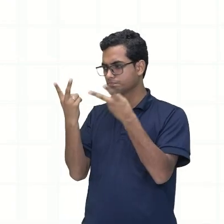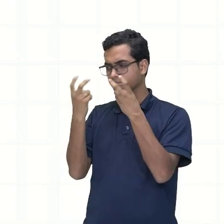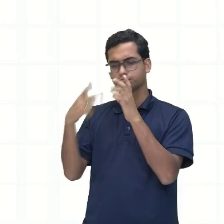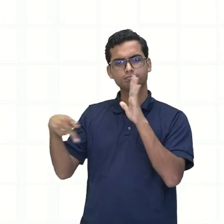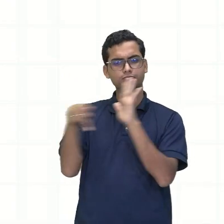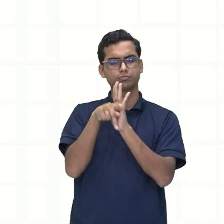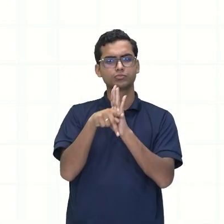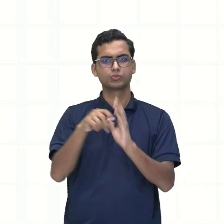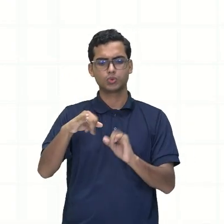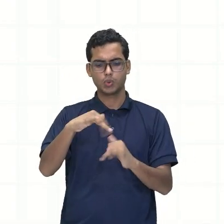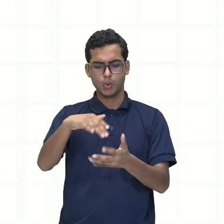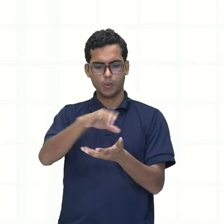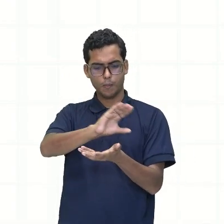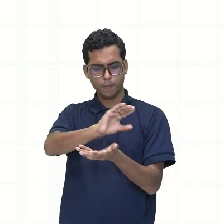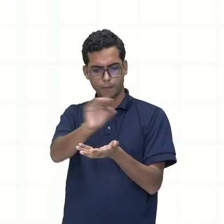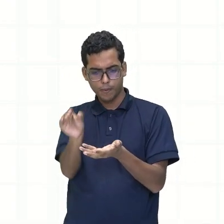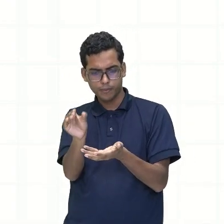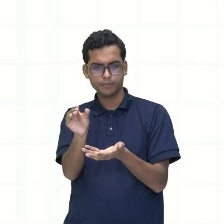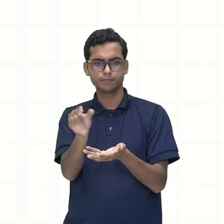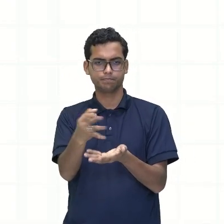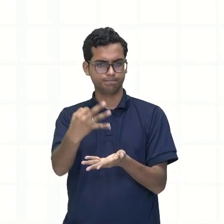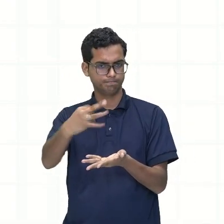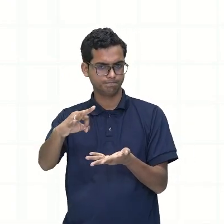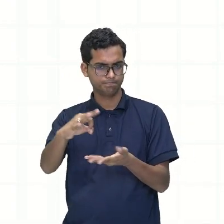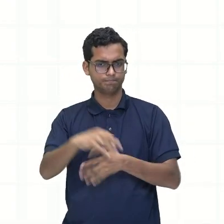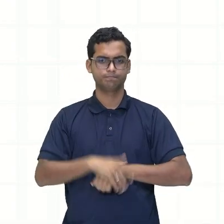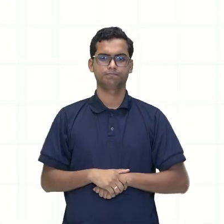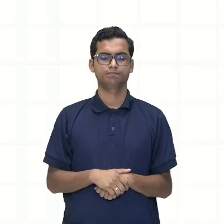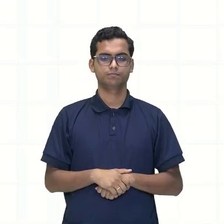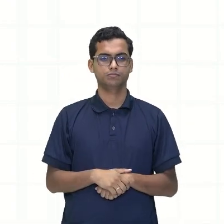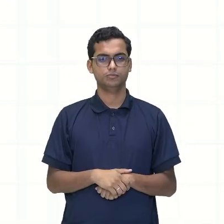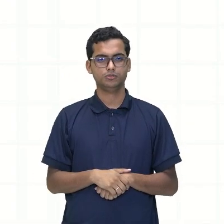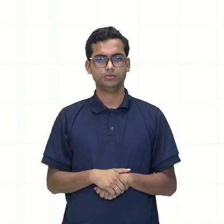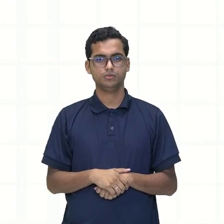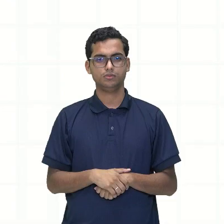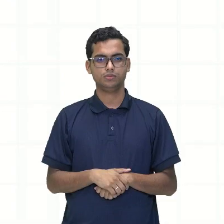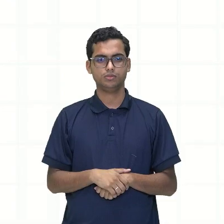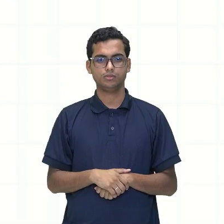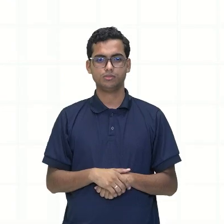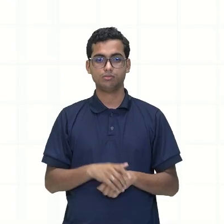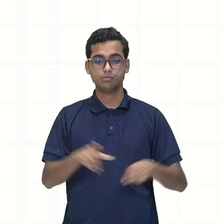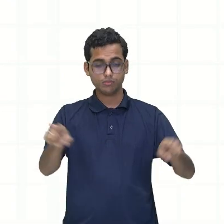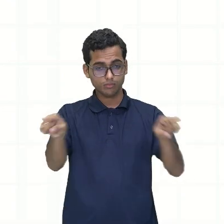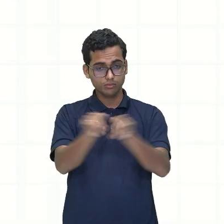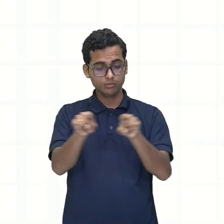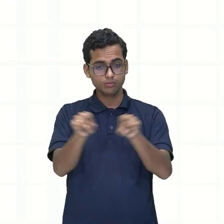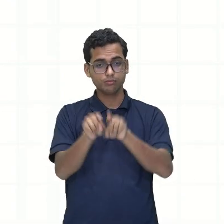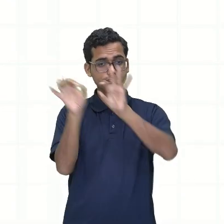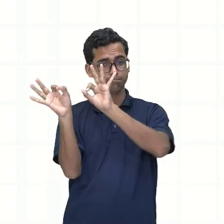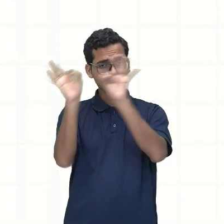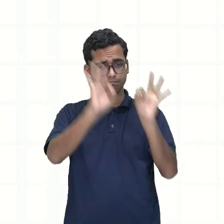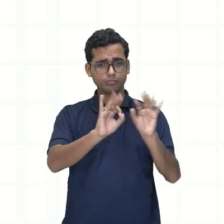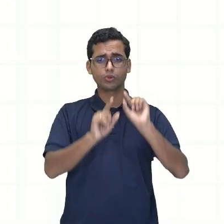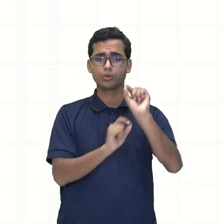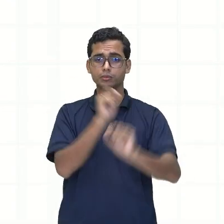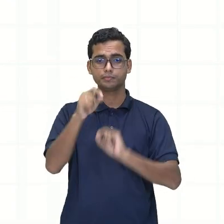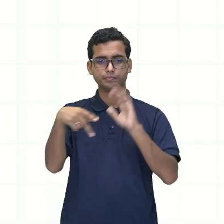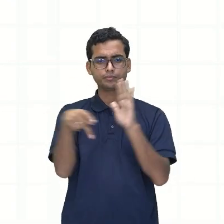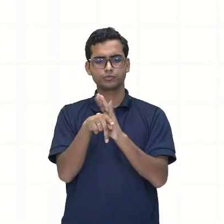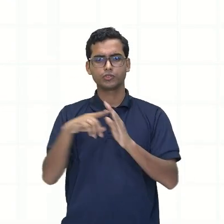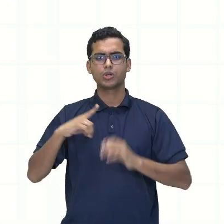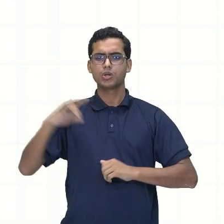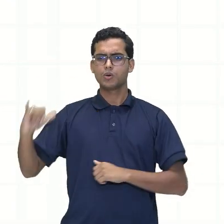a camada de ozônio, certo? E aqui é onde também nós vemos os